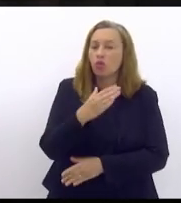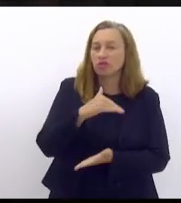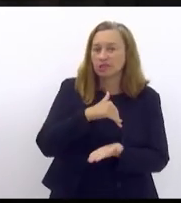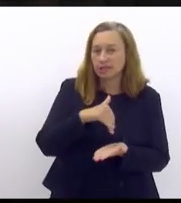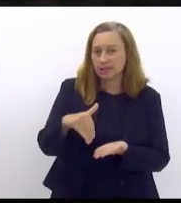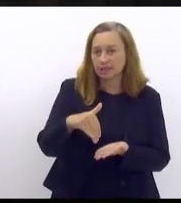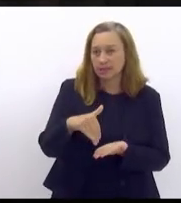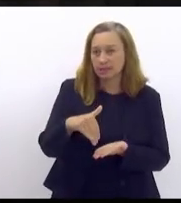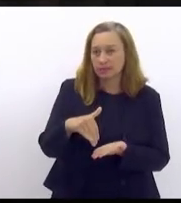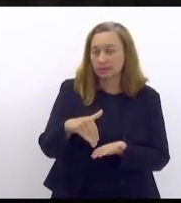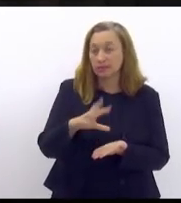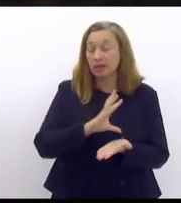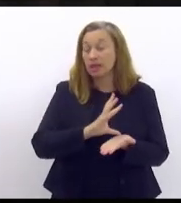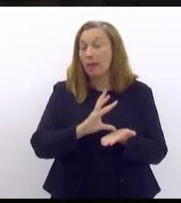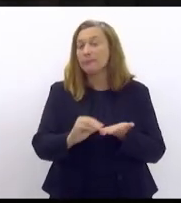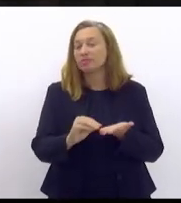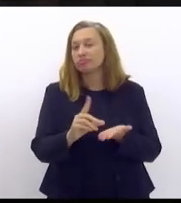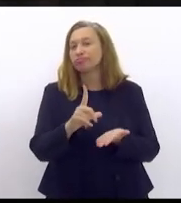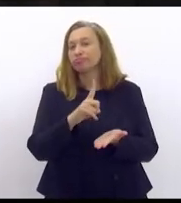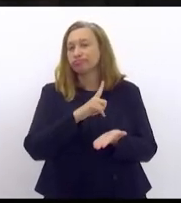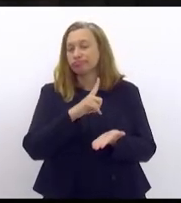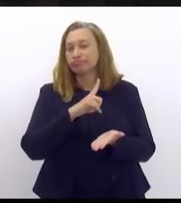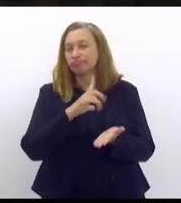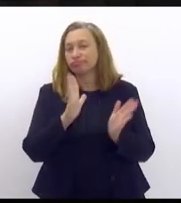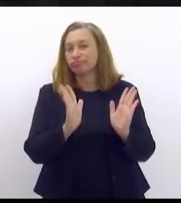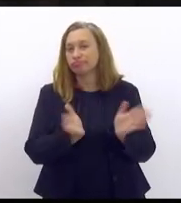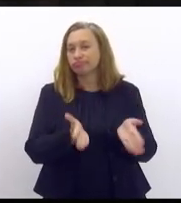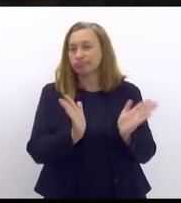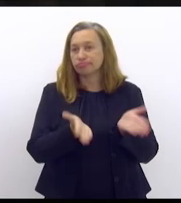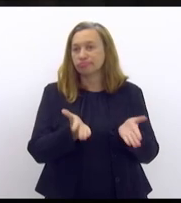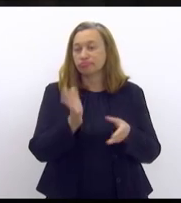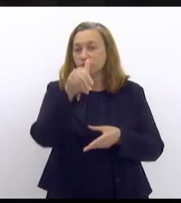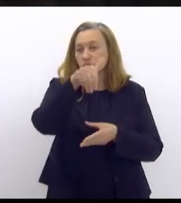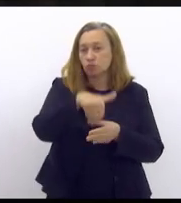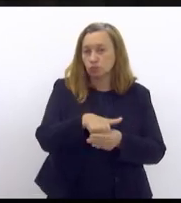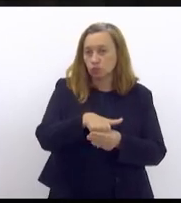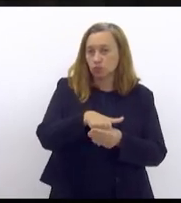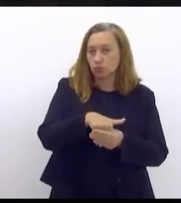secretaria. Está na pauta de hoje votarmos